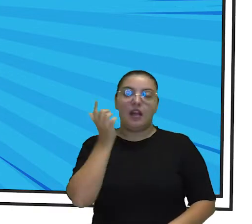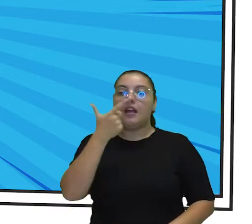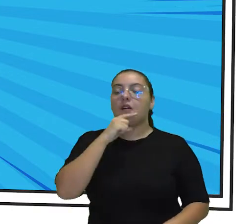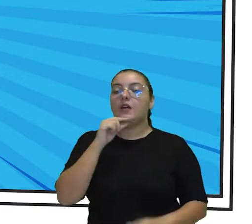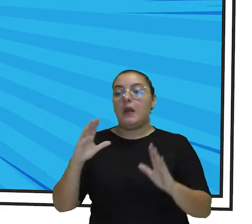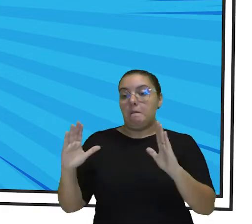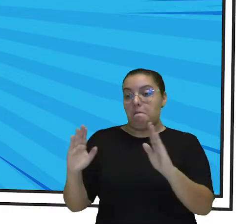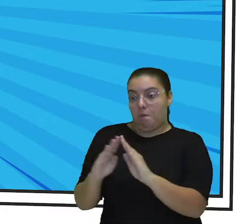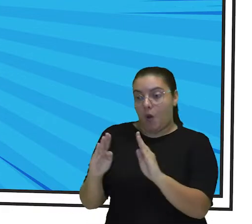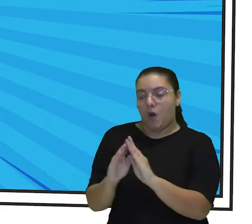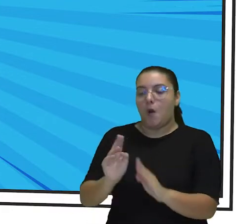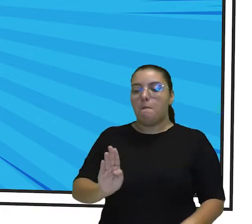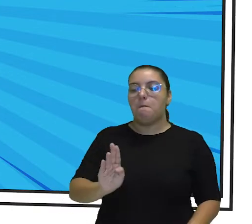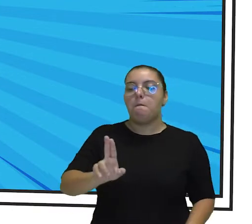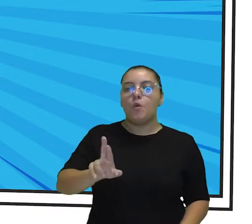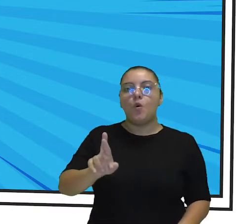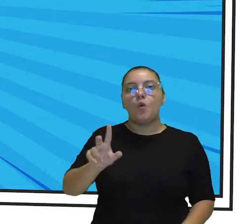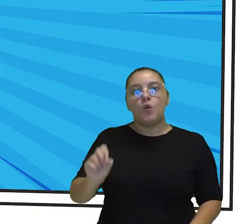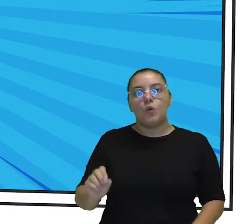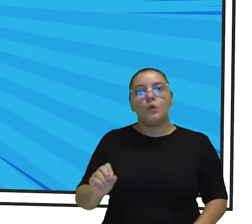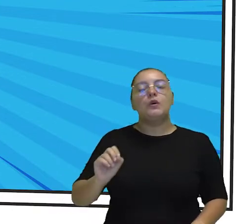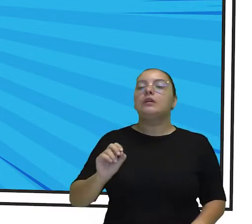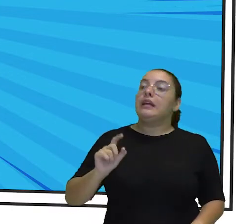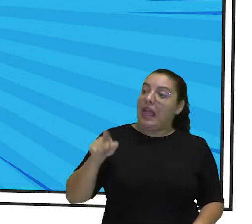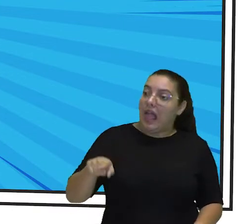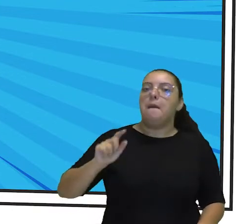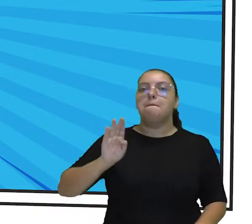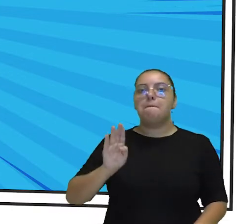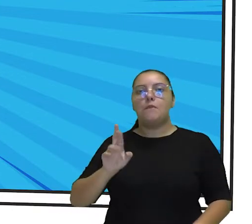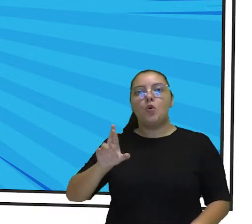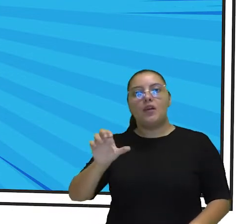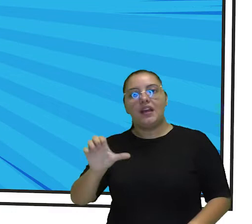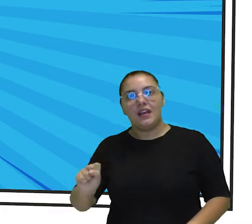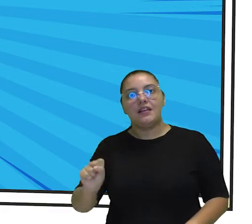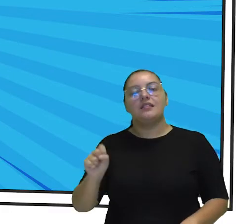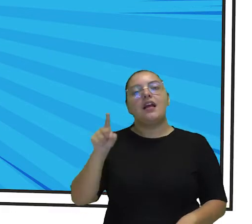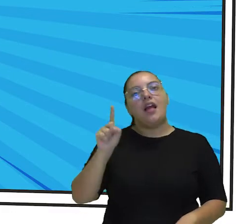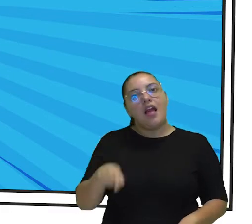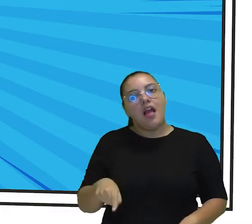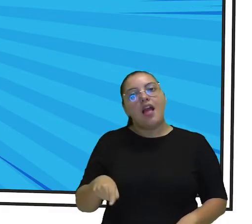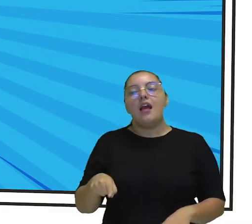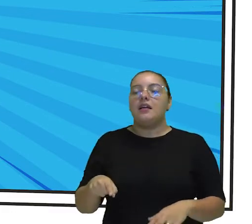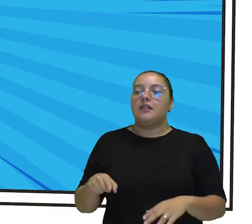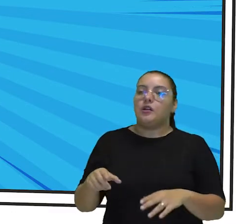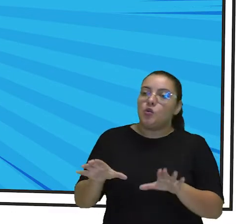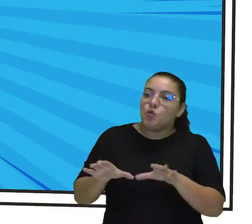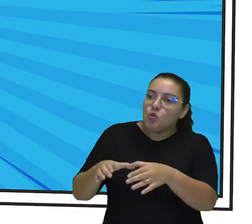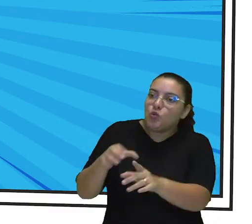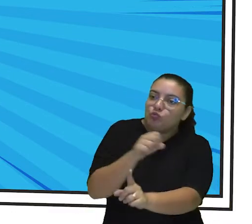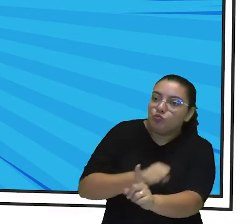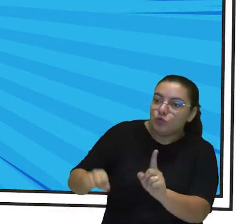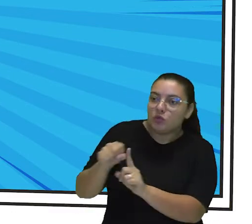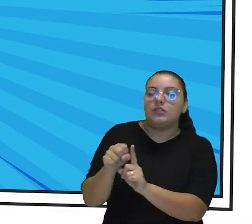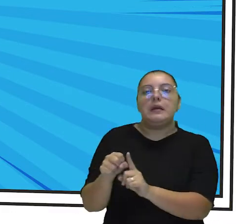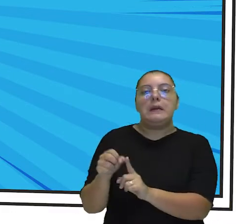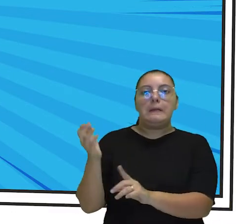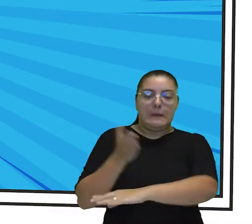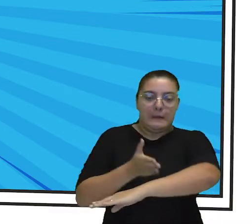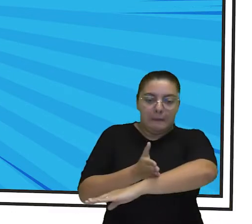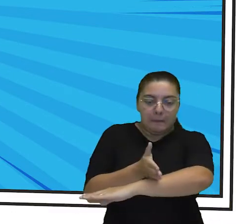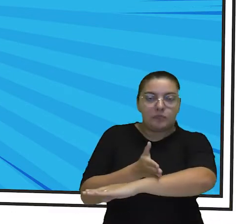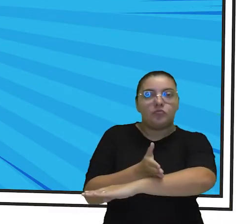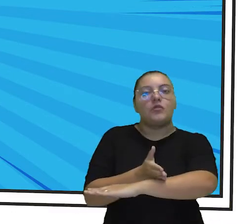em um burgo é chamado de burguês. E o conjunto de burgueses é chamado de burguesia. E a burguesia na Idade Média